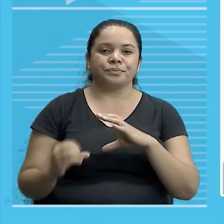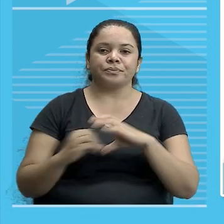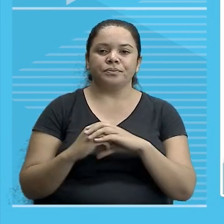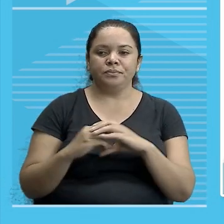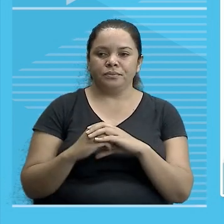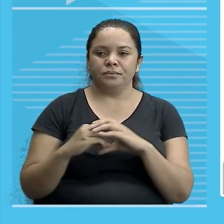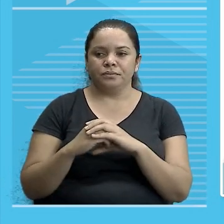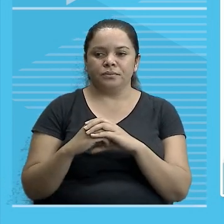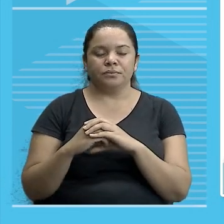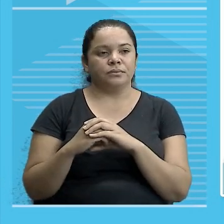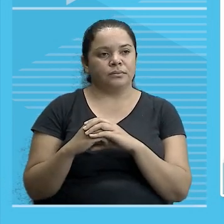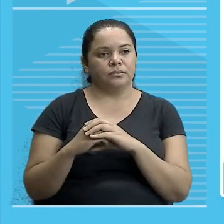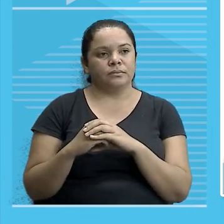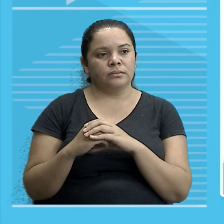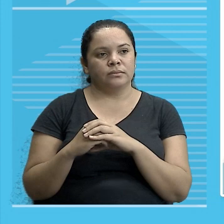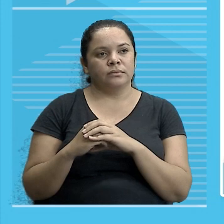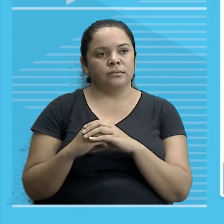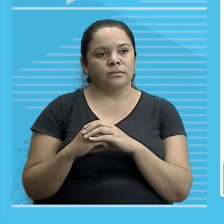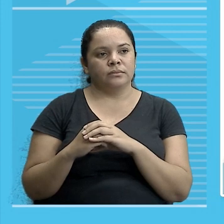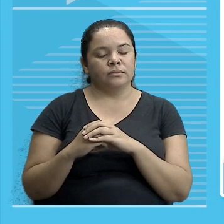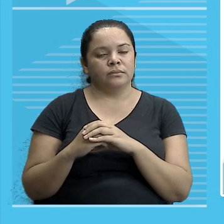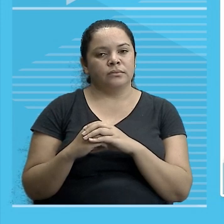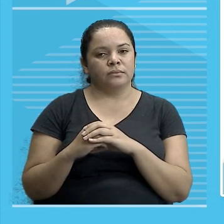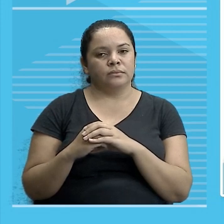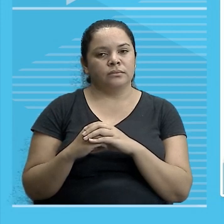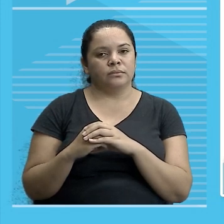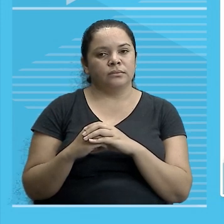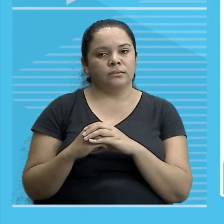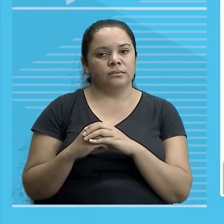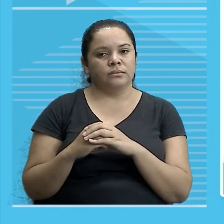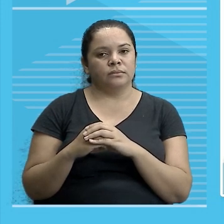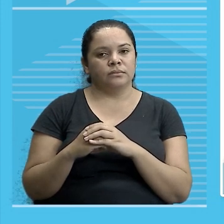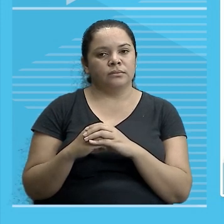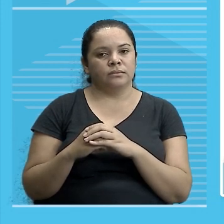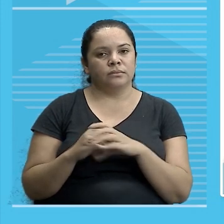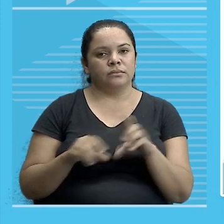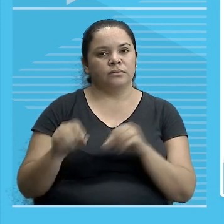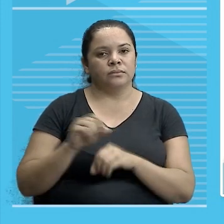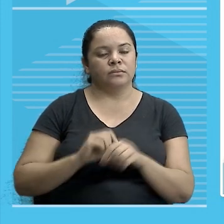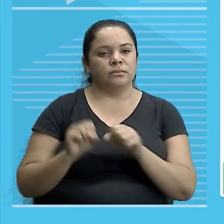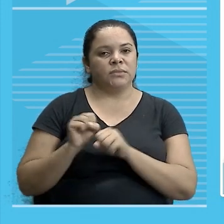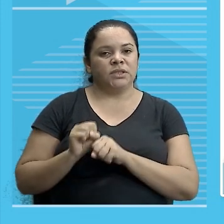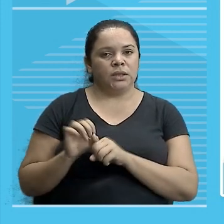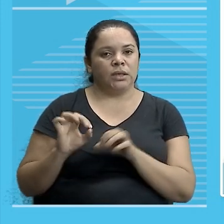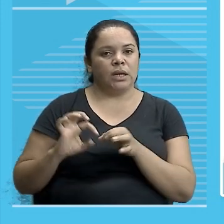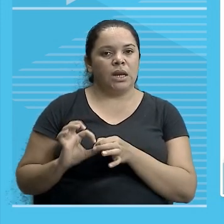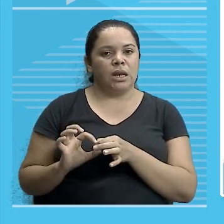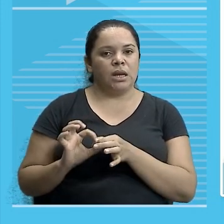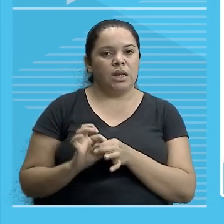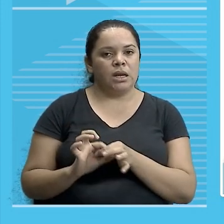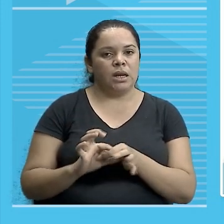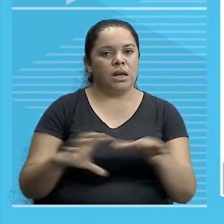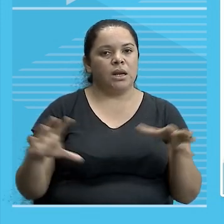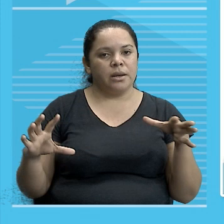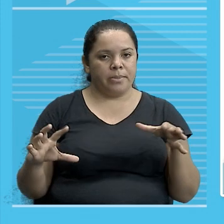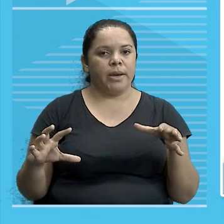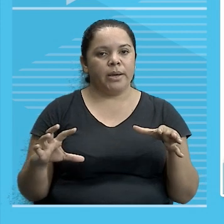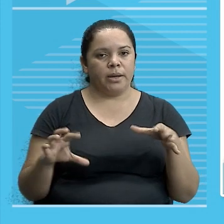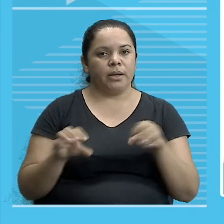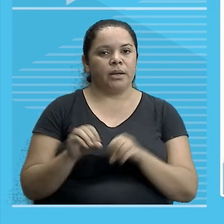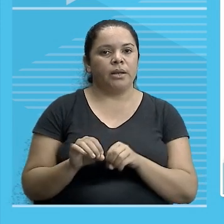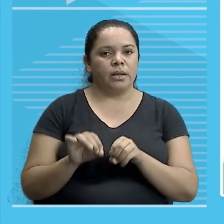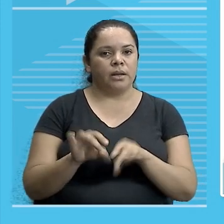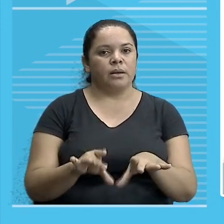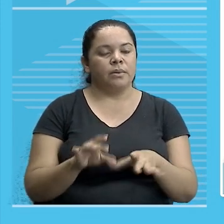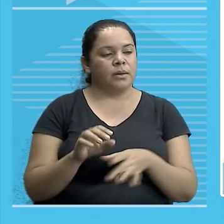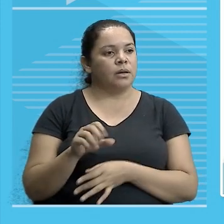vão eliminar suco gástrico. Gente, aqui você tem